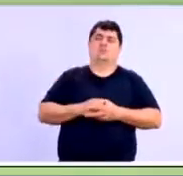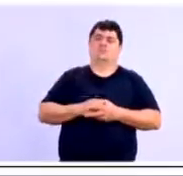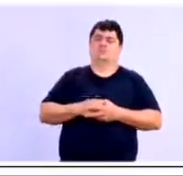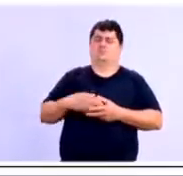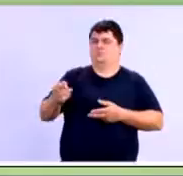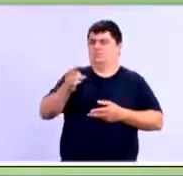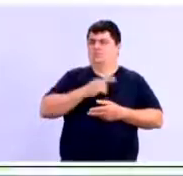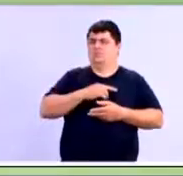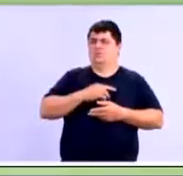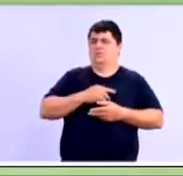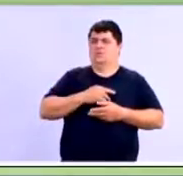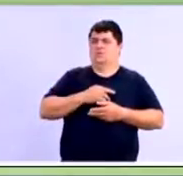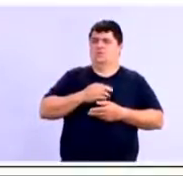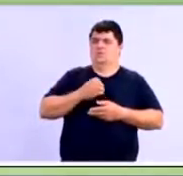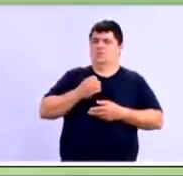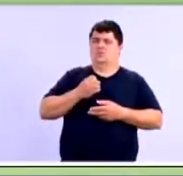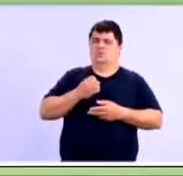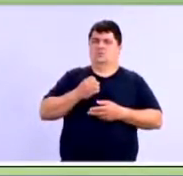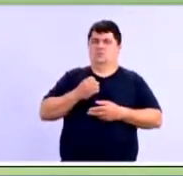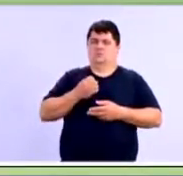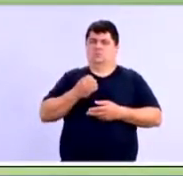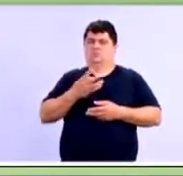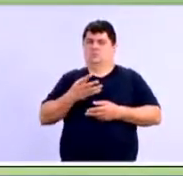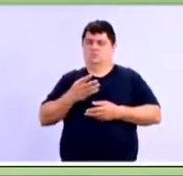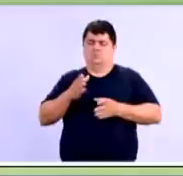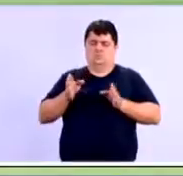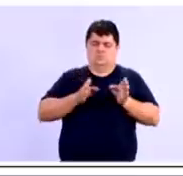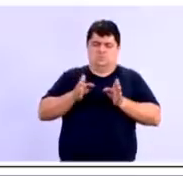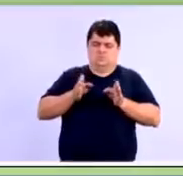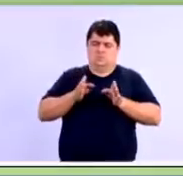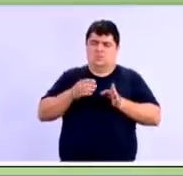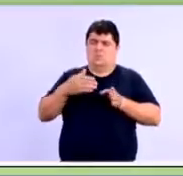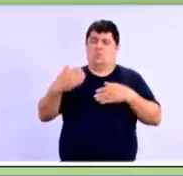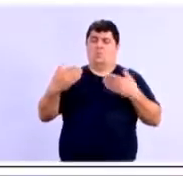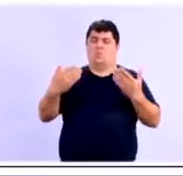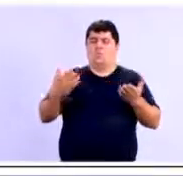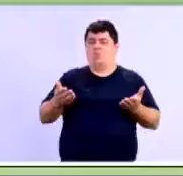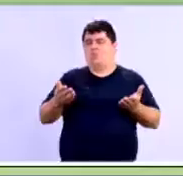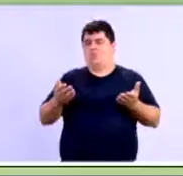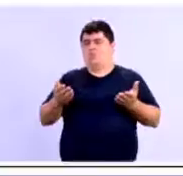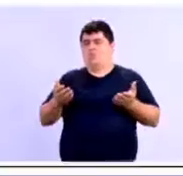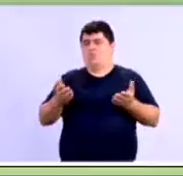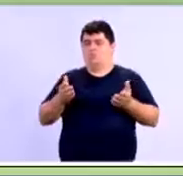retorno não foi bom nenhum nem outro. E a empresa pode ter qual tipo de